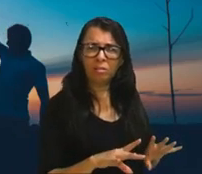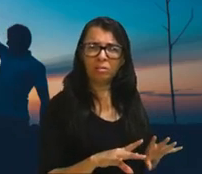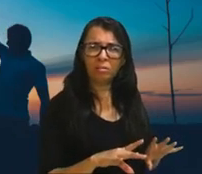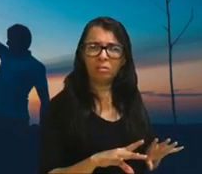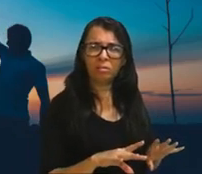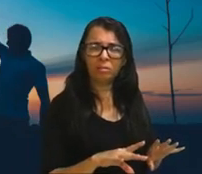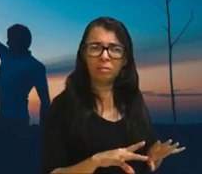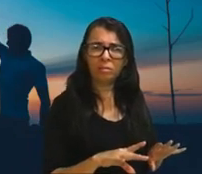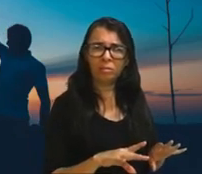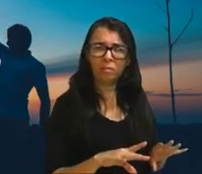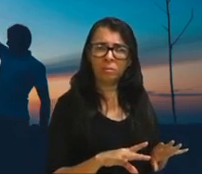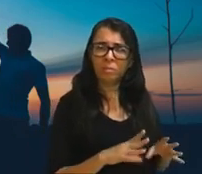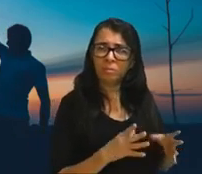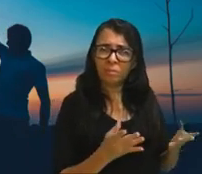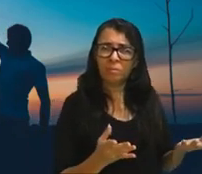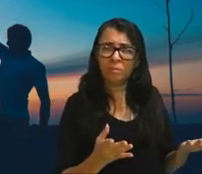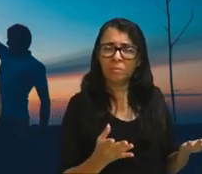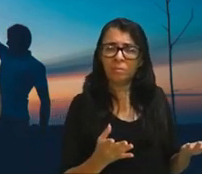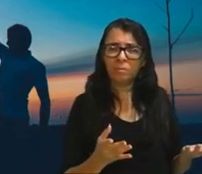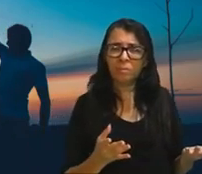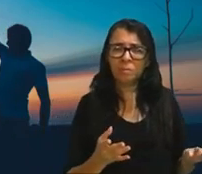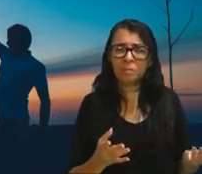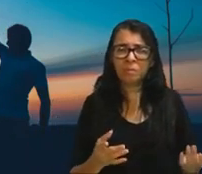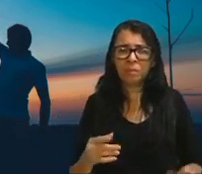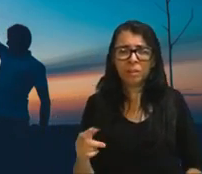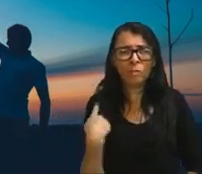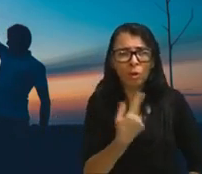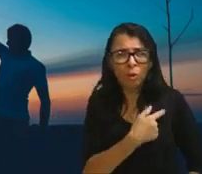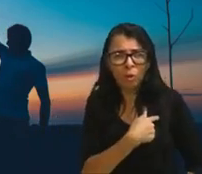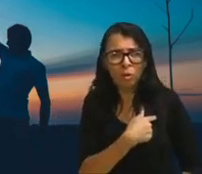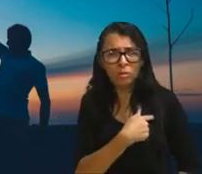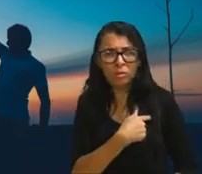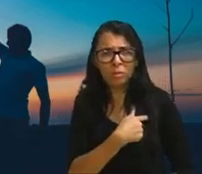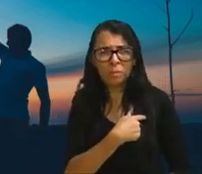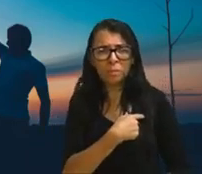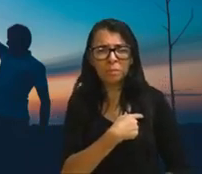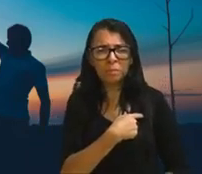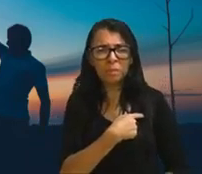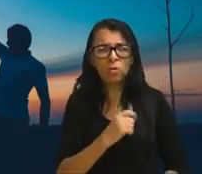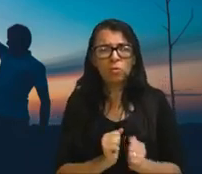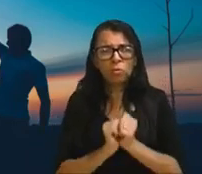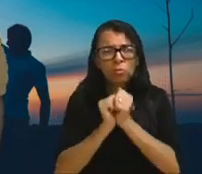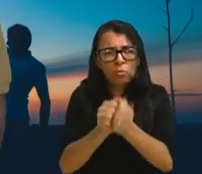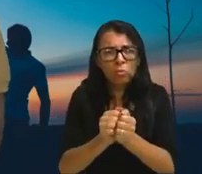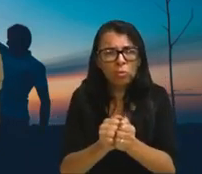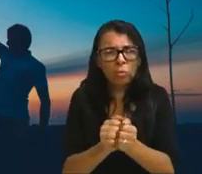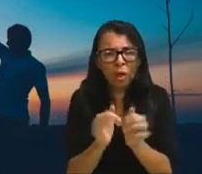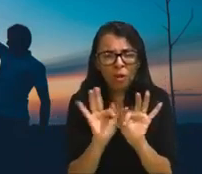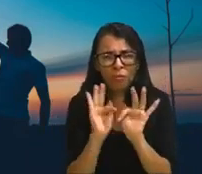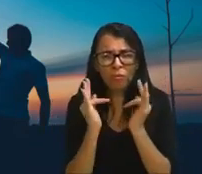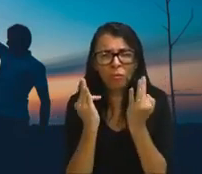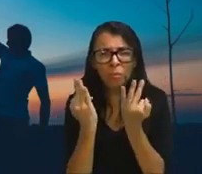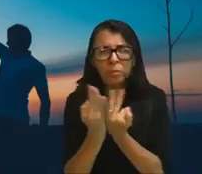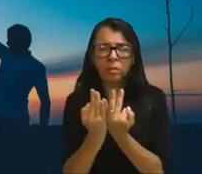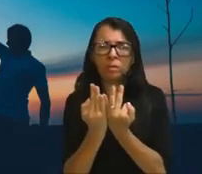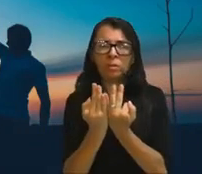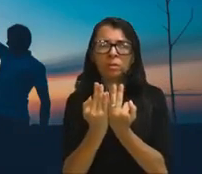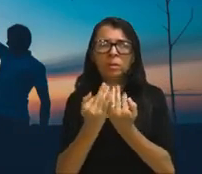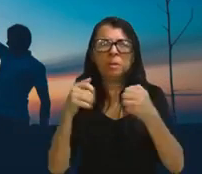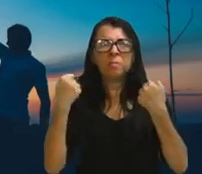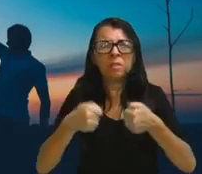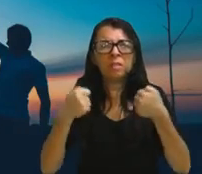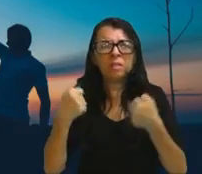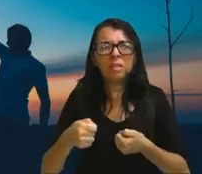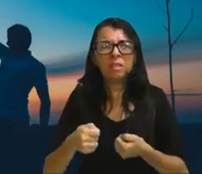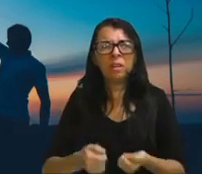Continue buscando esperança. Eu sei que tem muitas pessoas que já perderam a fé, já desanimaram.